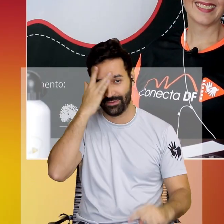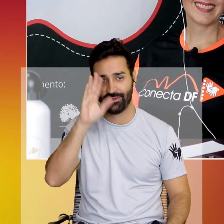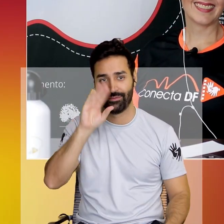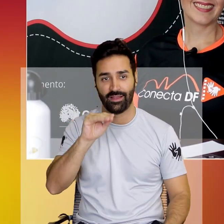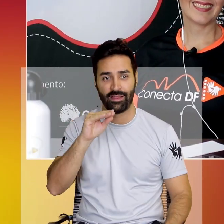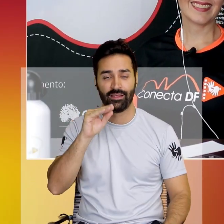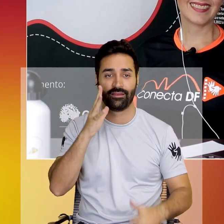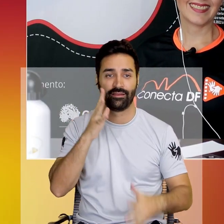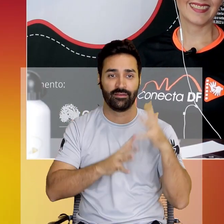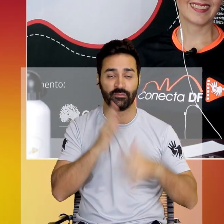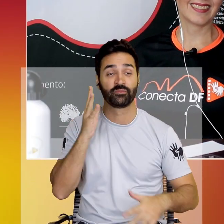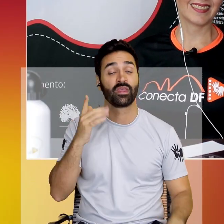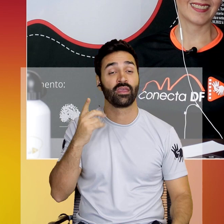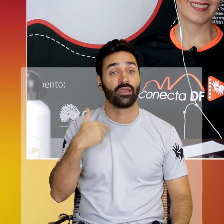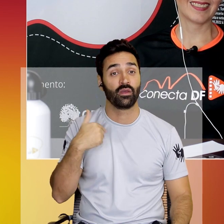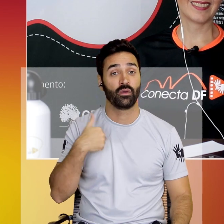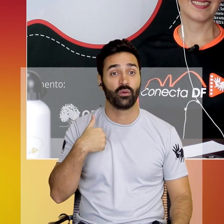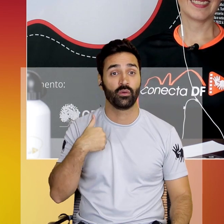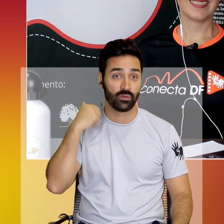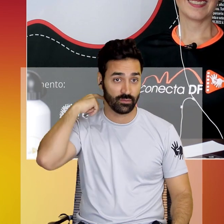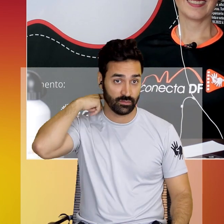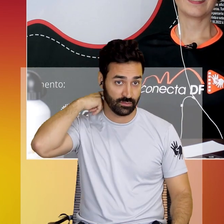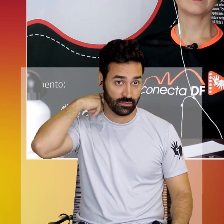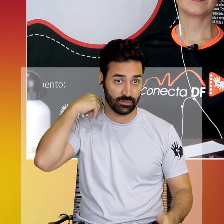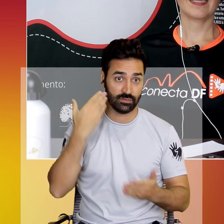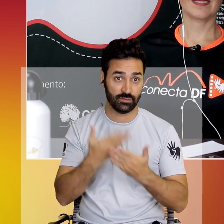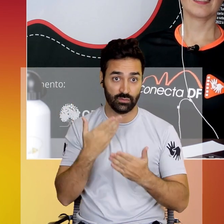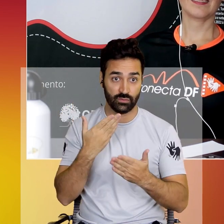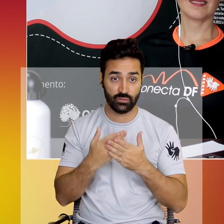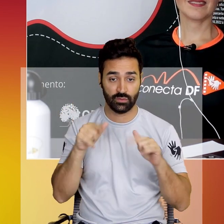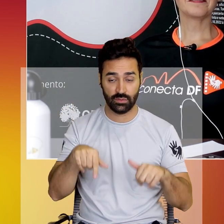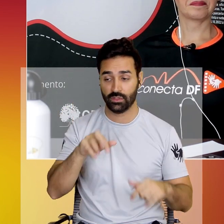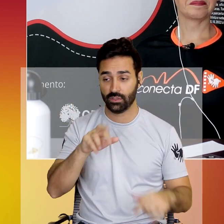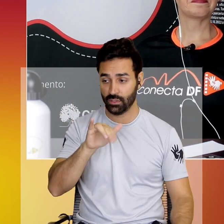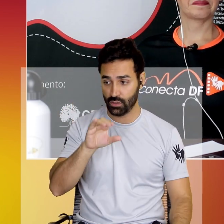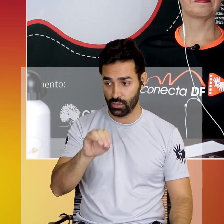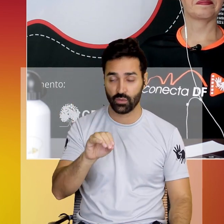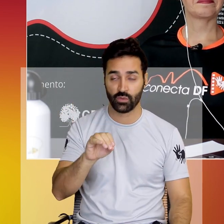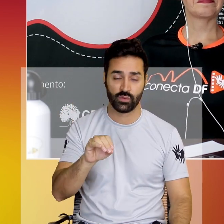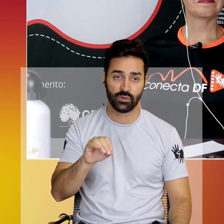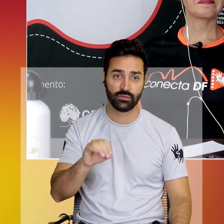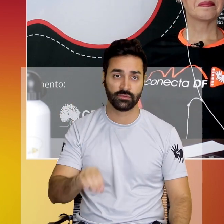Apesar de eu faço curso na Fundec, aqui no Rio de Janeiro.